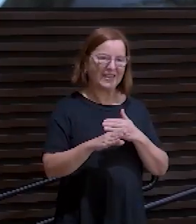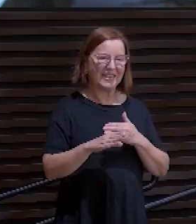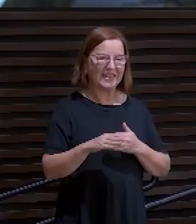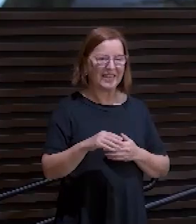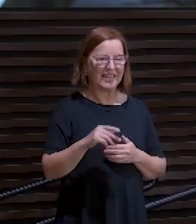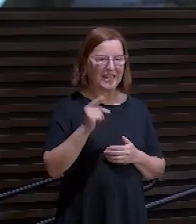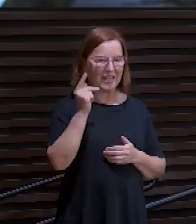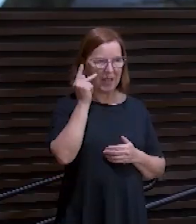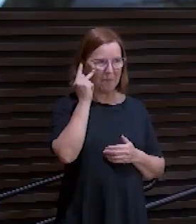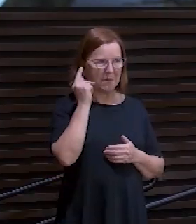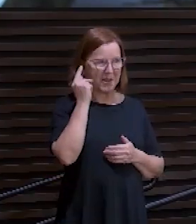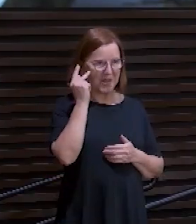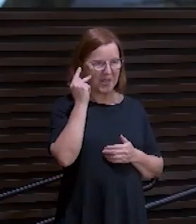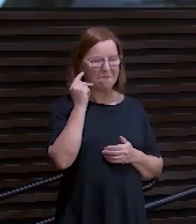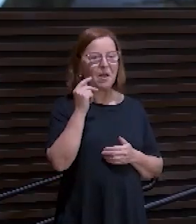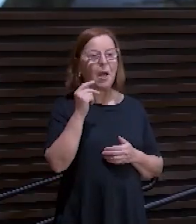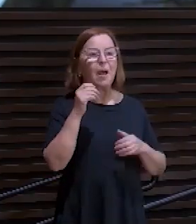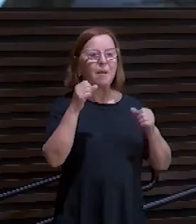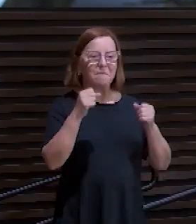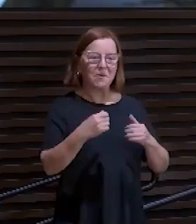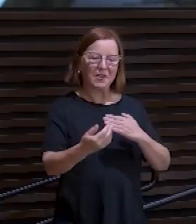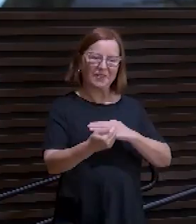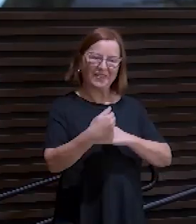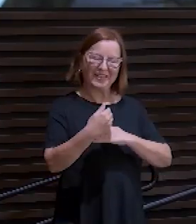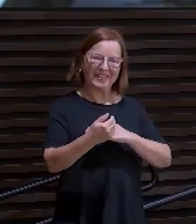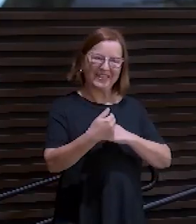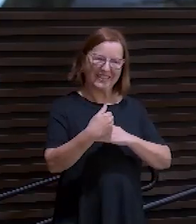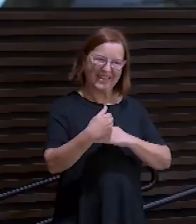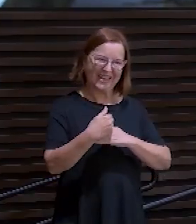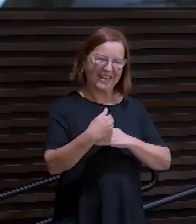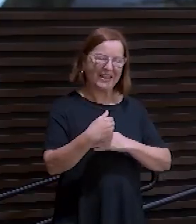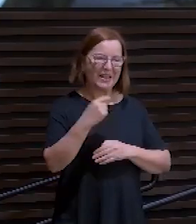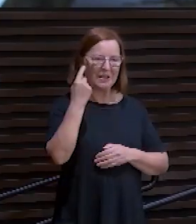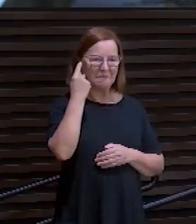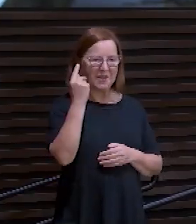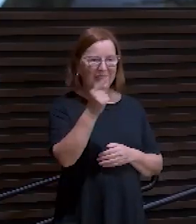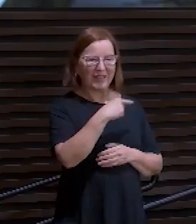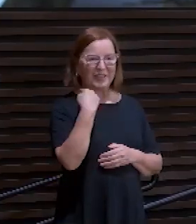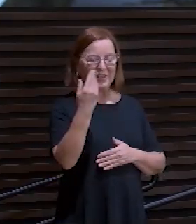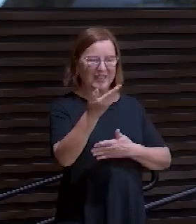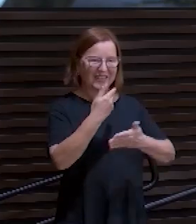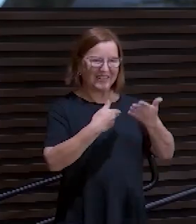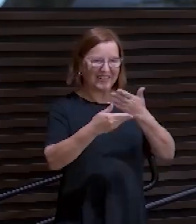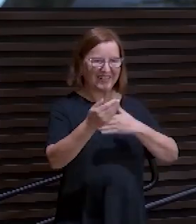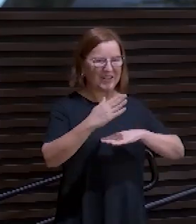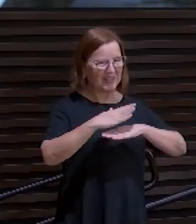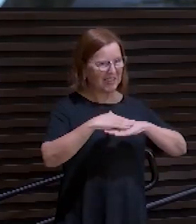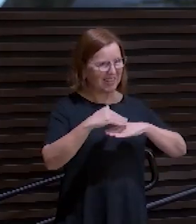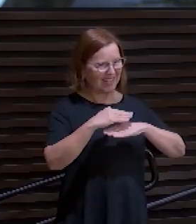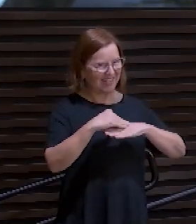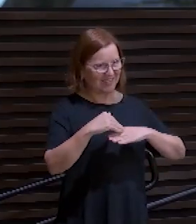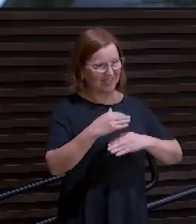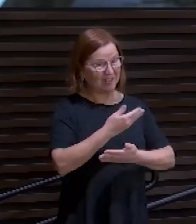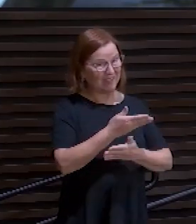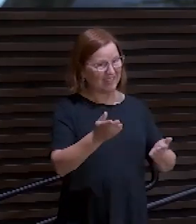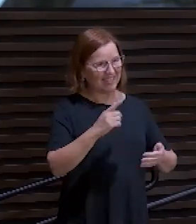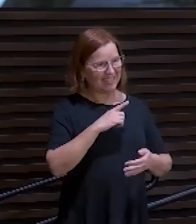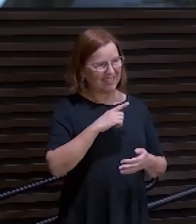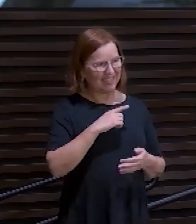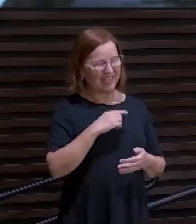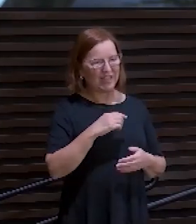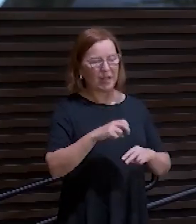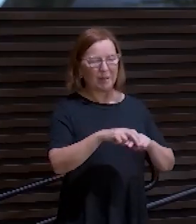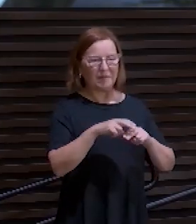congregação, possam nos visitar, para que a gente, de alguma forma, retribua o carinho que vocês tiveram pela minha